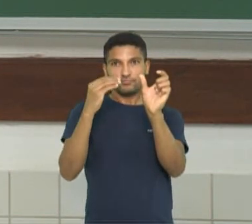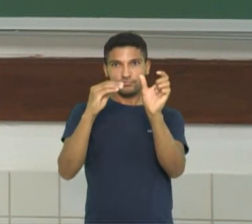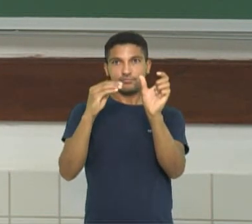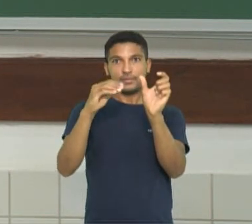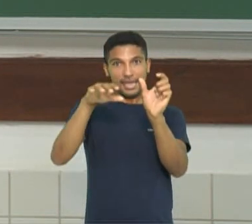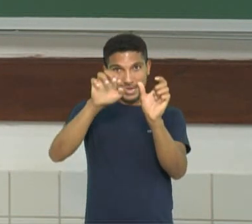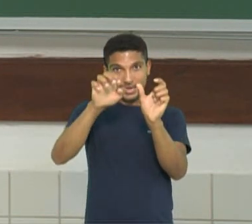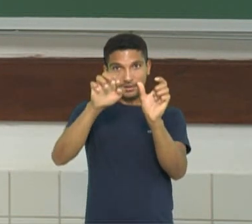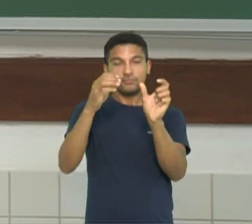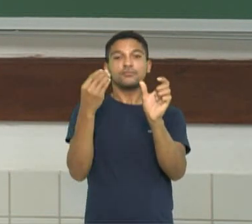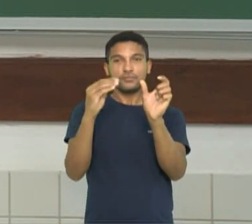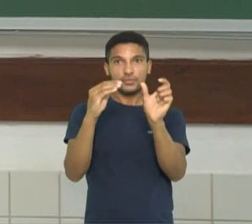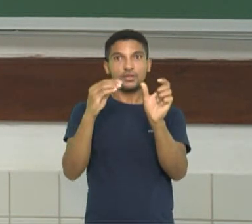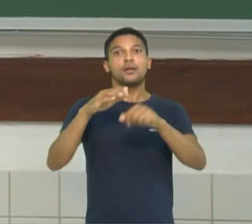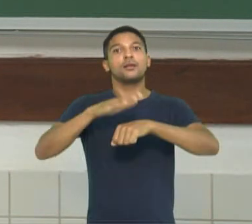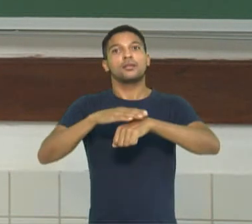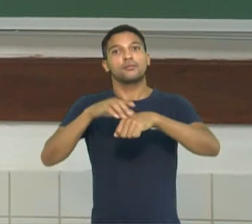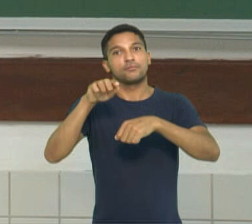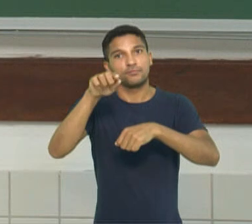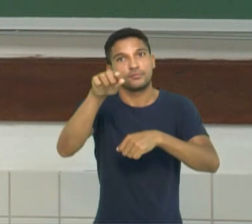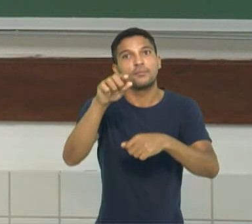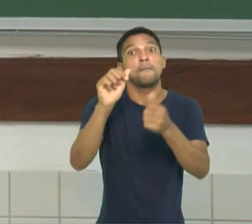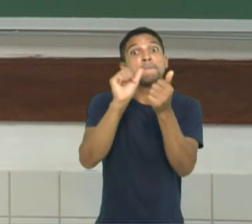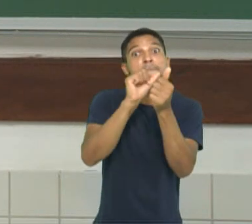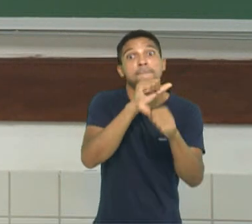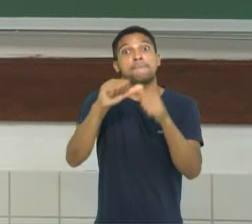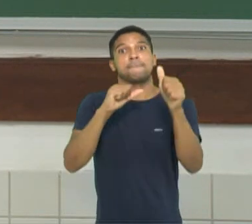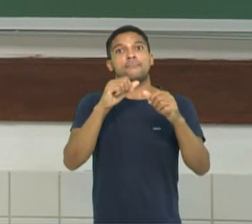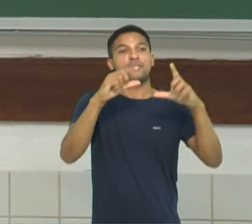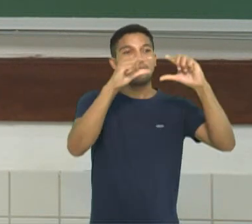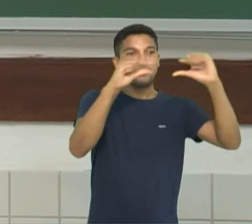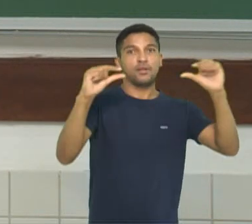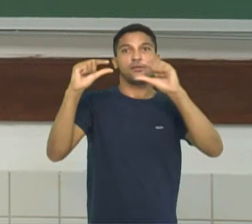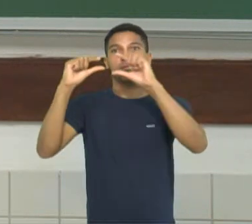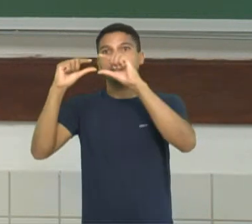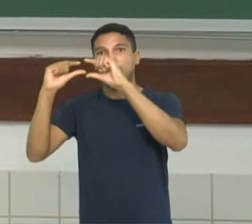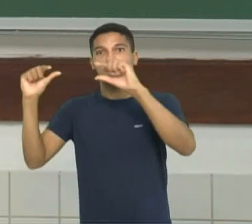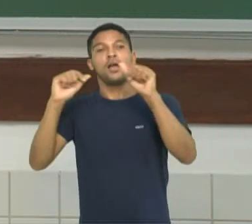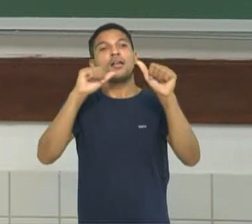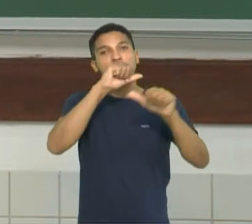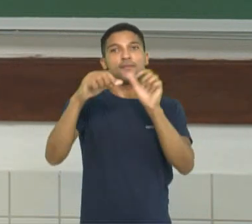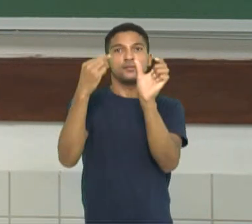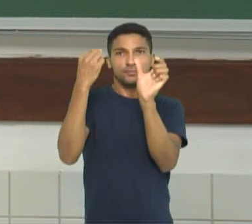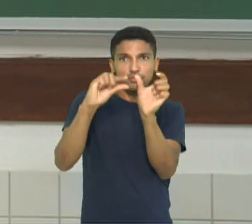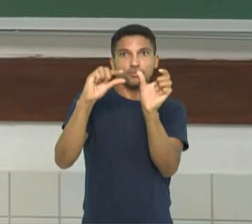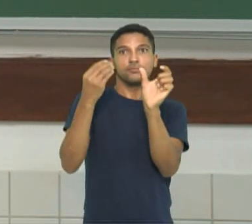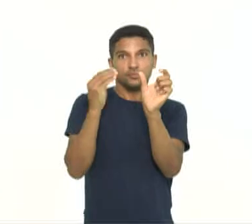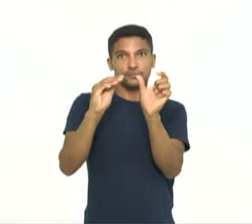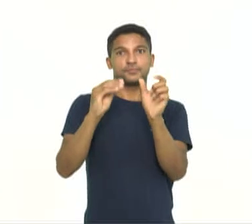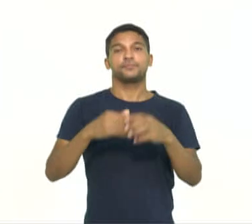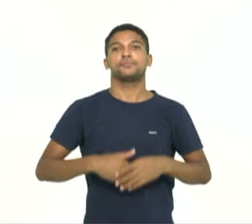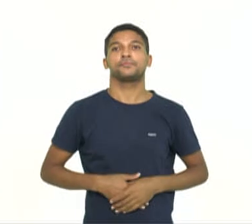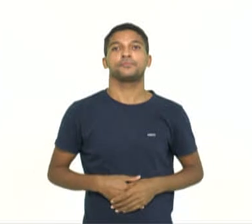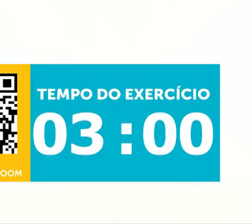esse exercício, pessoal, não é difícil, é só fazendo que se aprende. Então, vamos fazer.